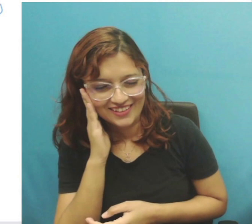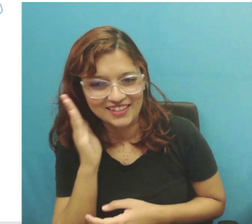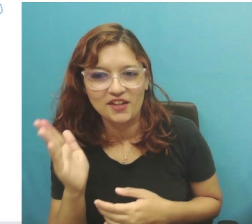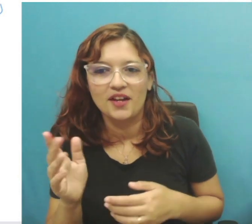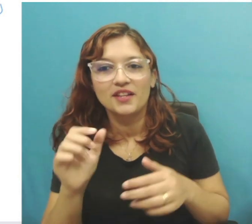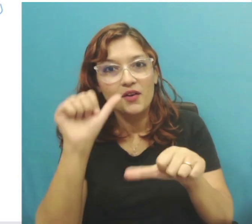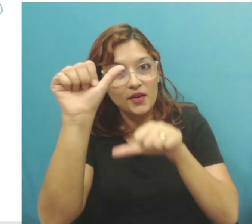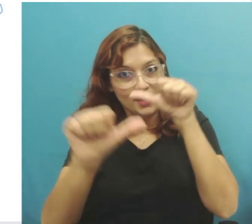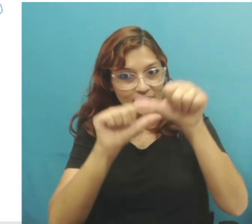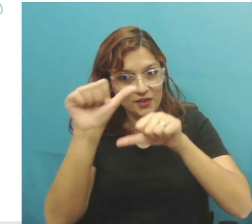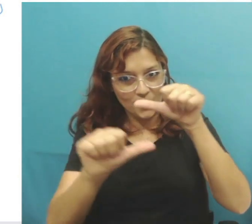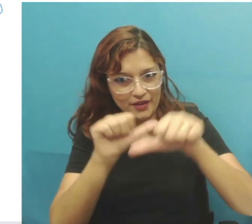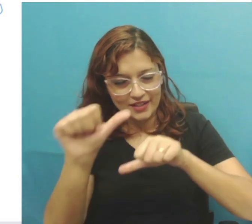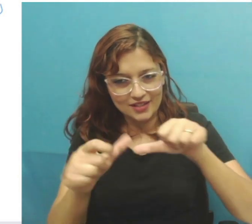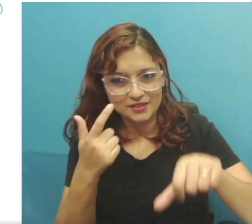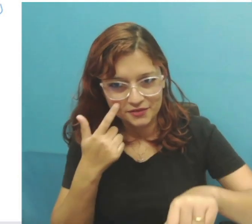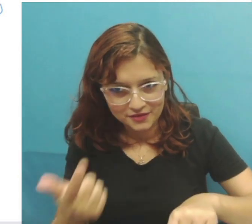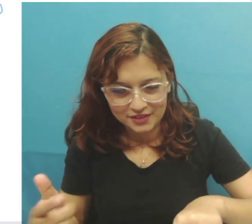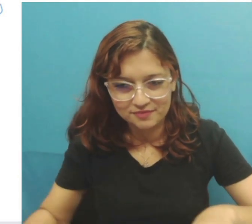Entendeu?